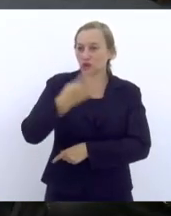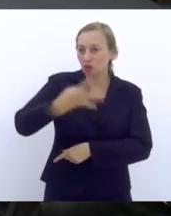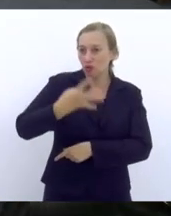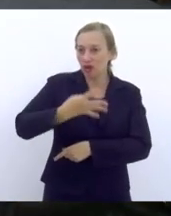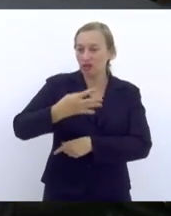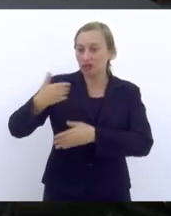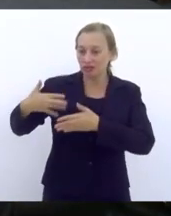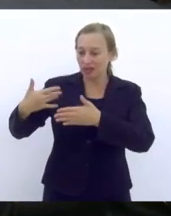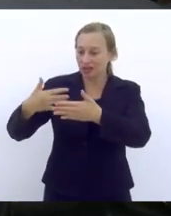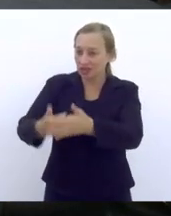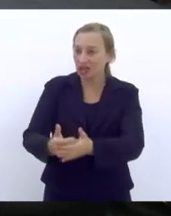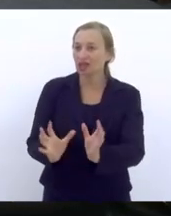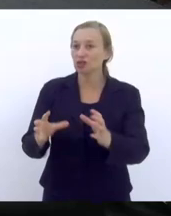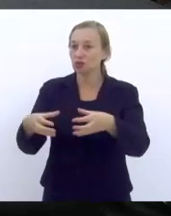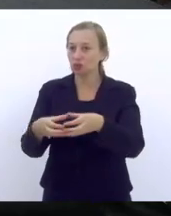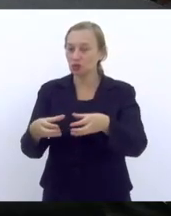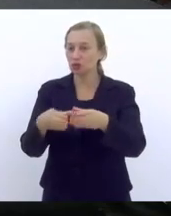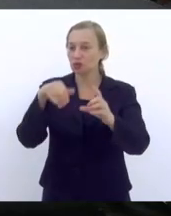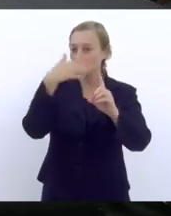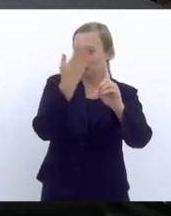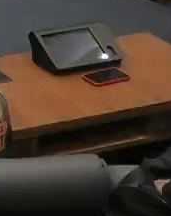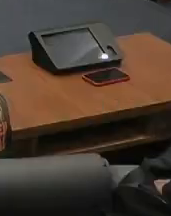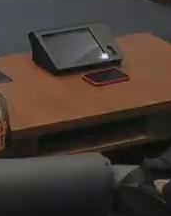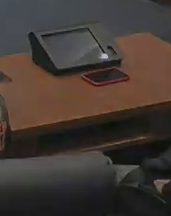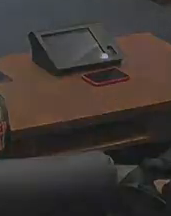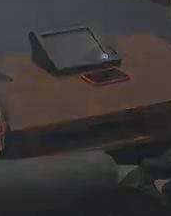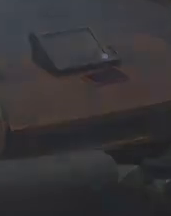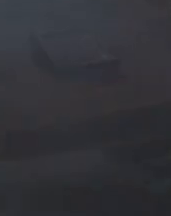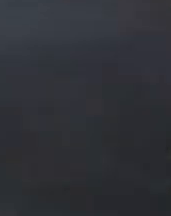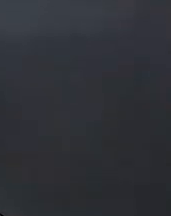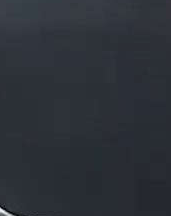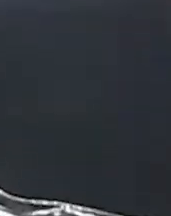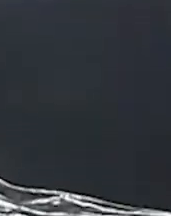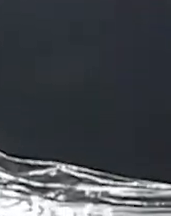a trajetória do grupo a ser homenageado.